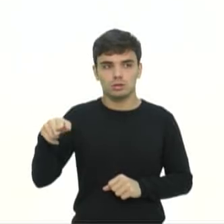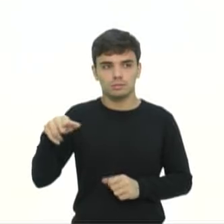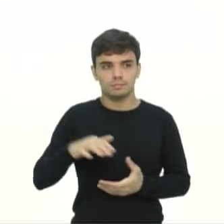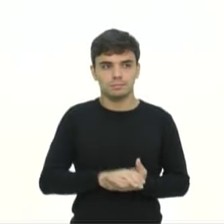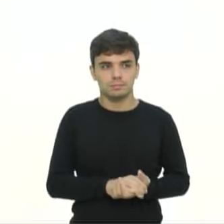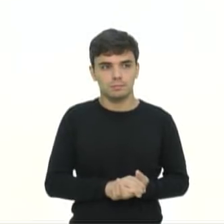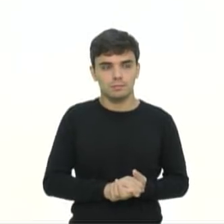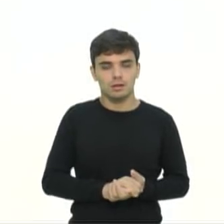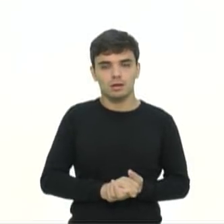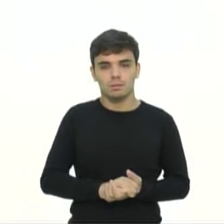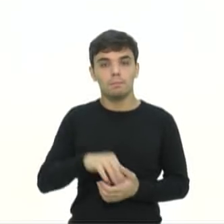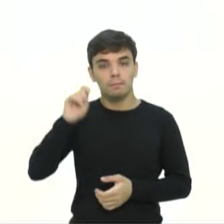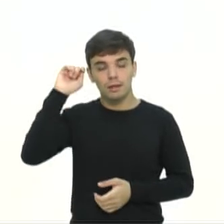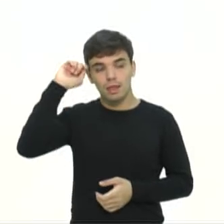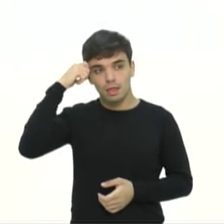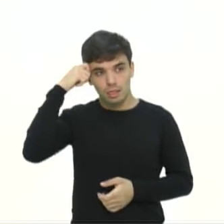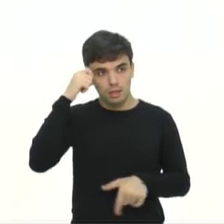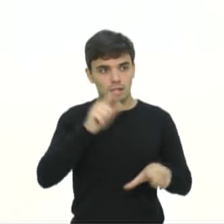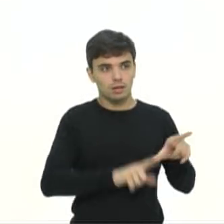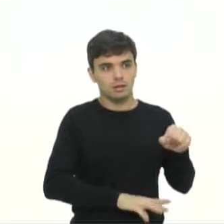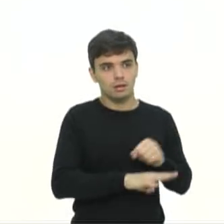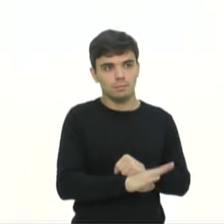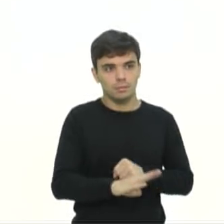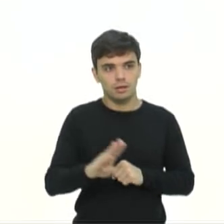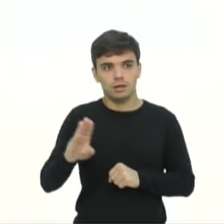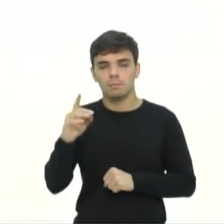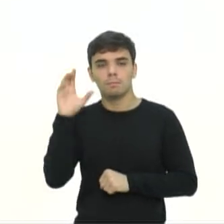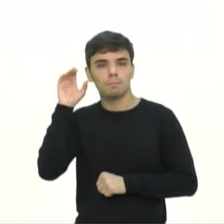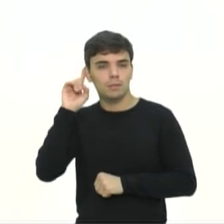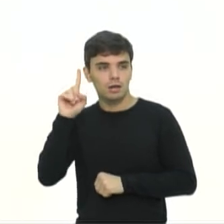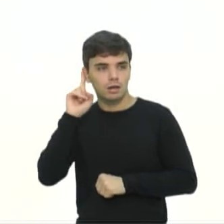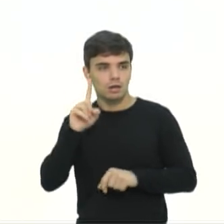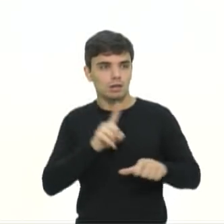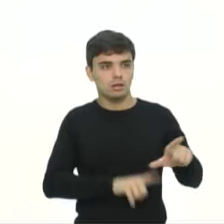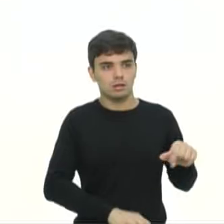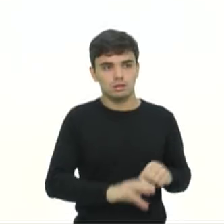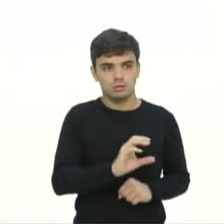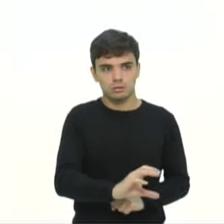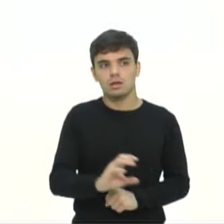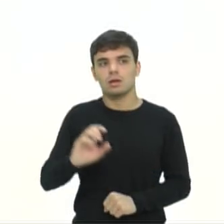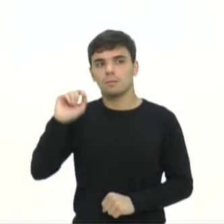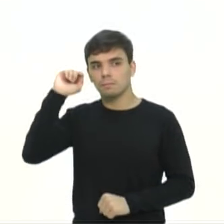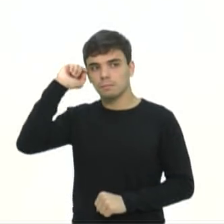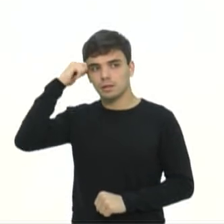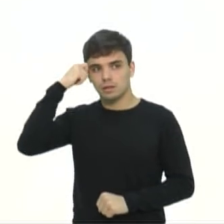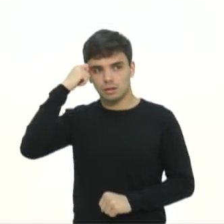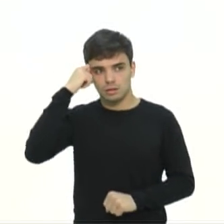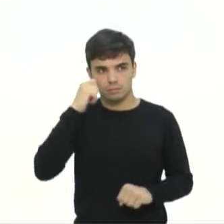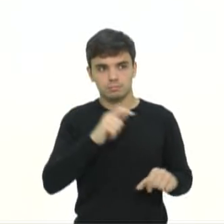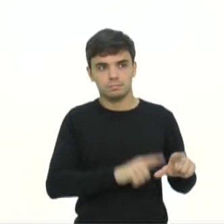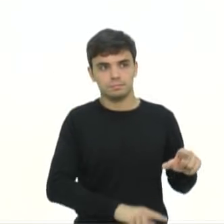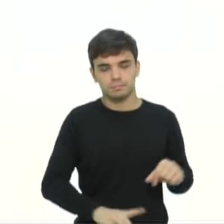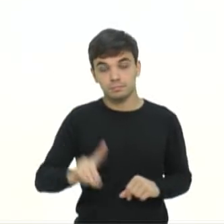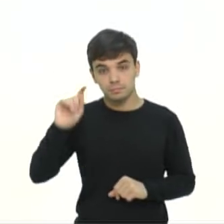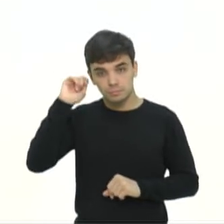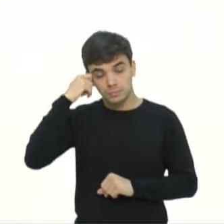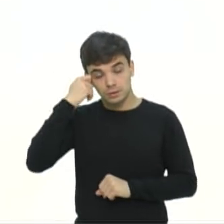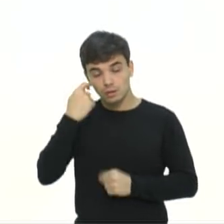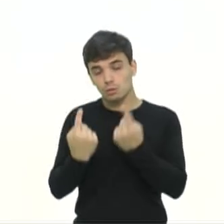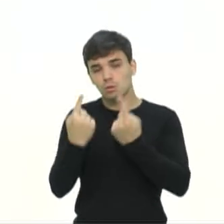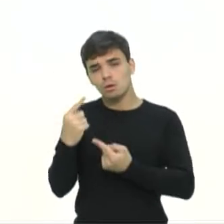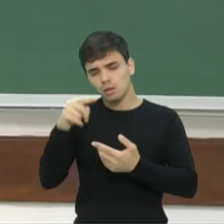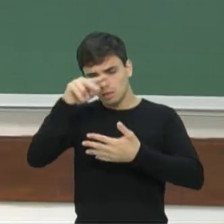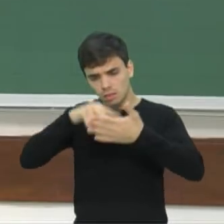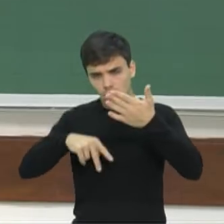Shodan, faixa branca. Letra C, Yodan, faixa preta. Ou letra D, Godan, faixa preta. Então, dentro do judô, qual que é a